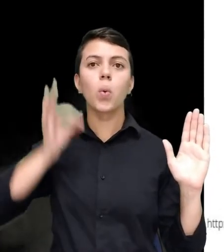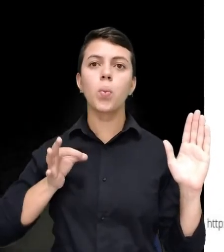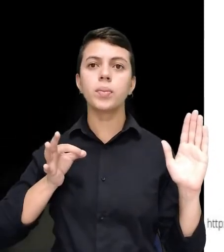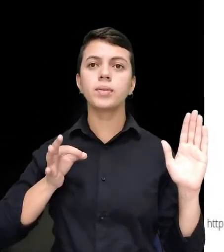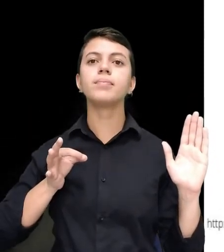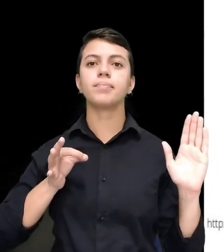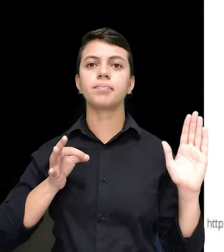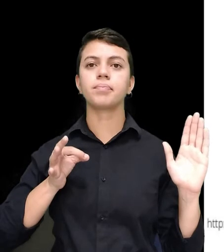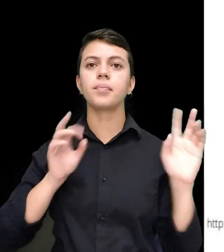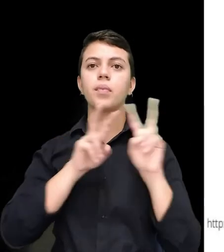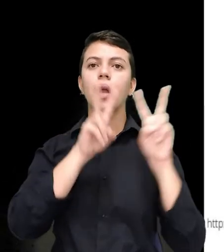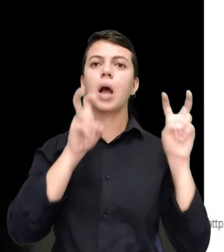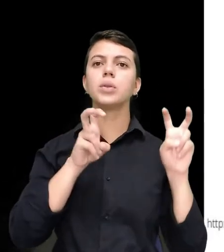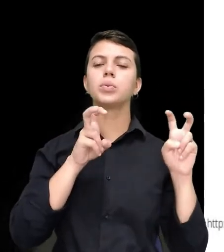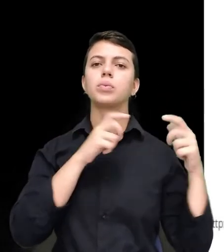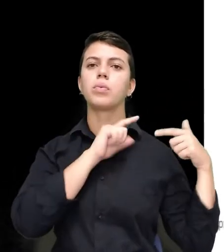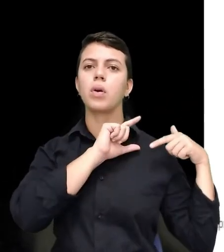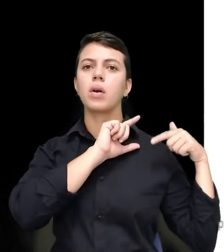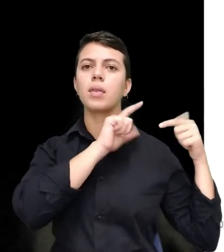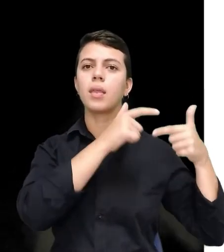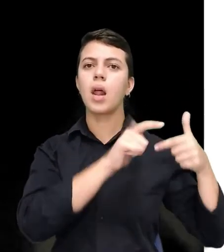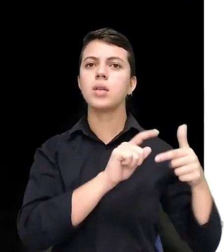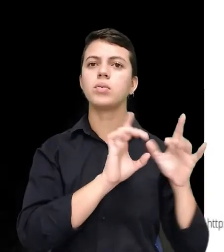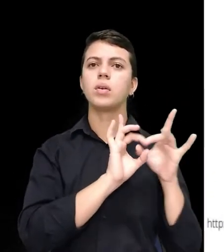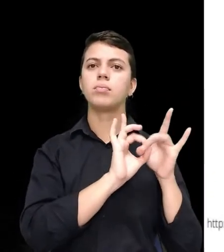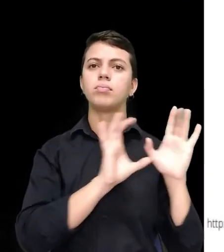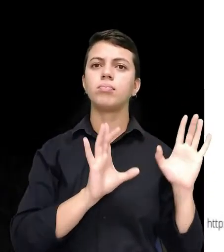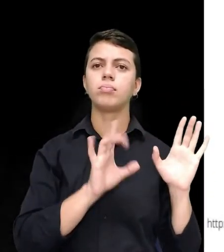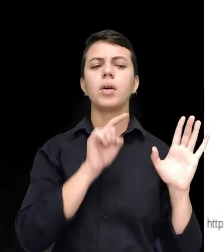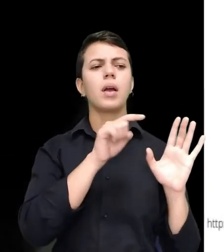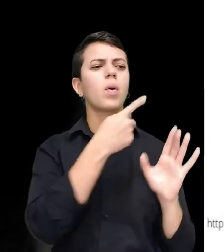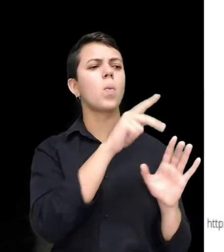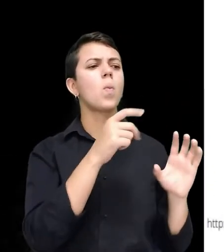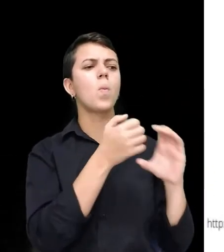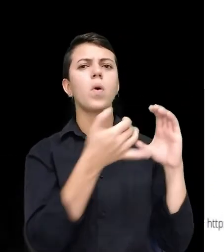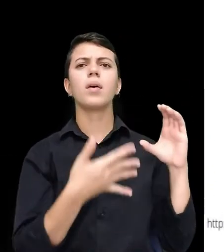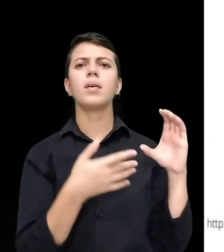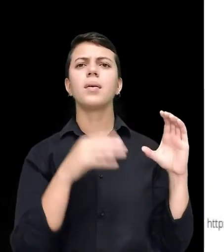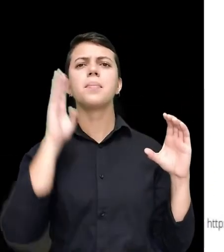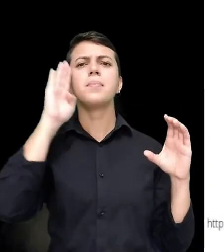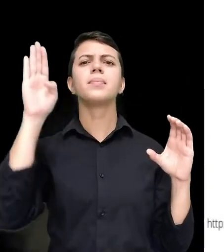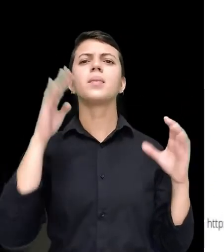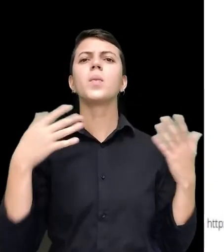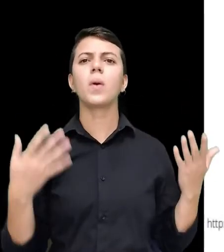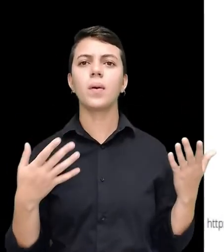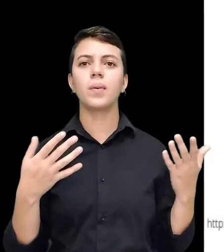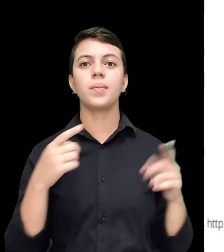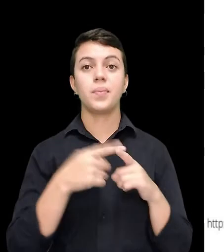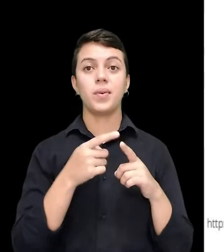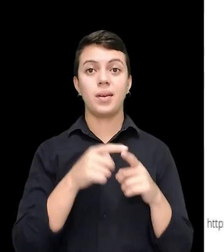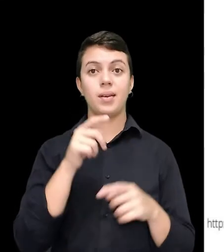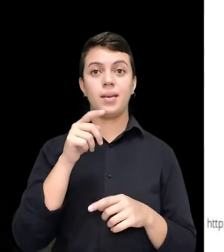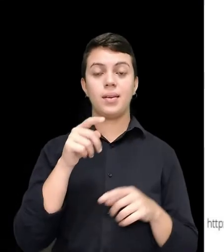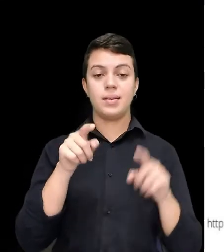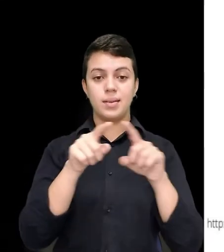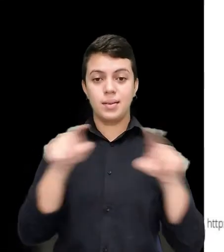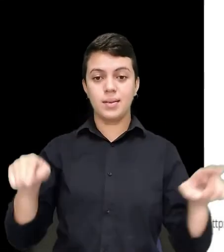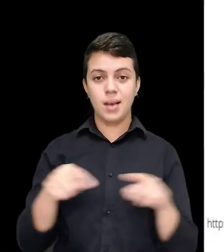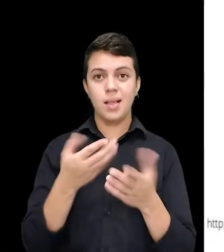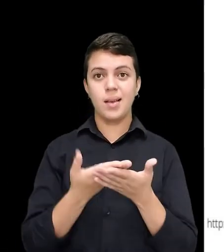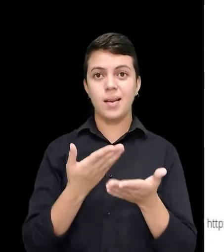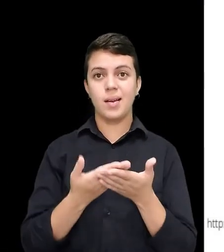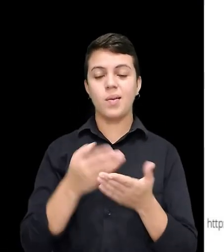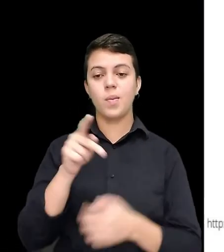se dá essa tendência, quais as suas características, né? Percebendo aí que o professor